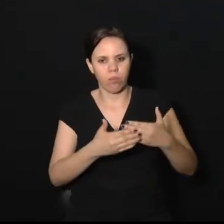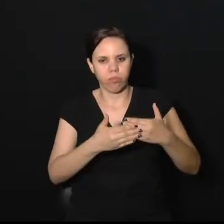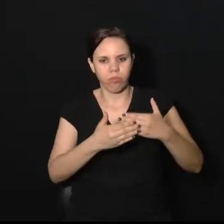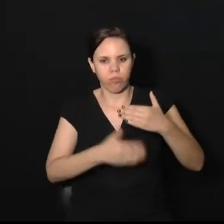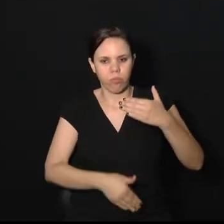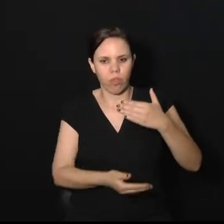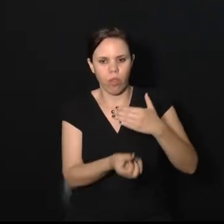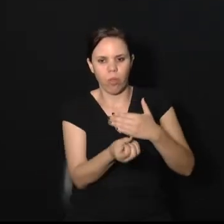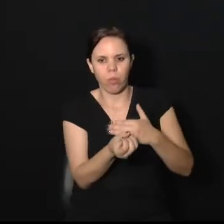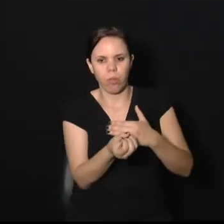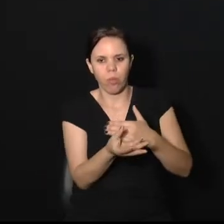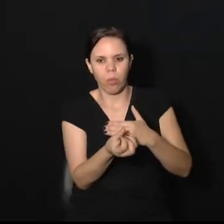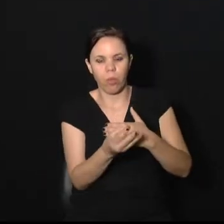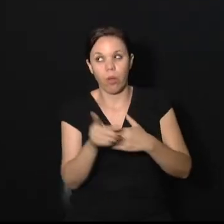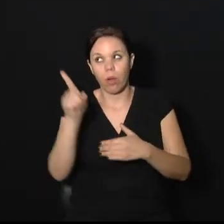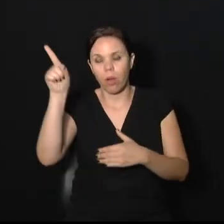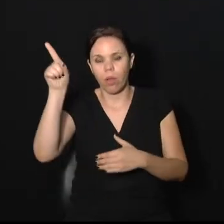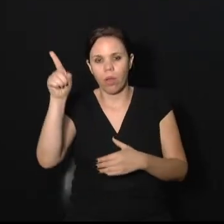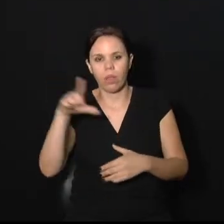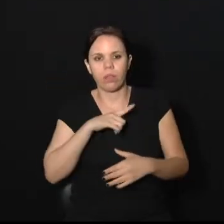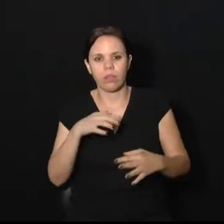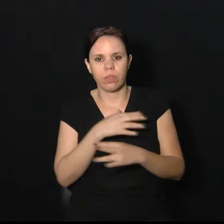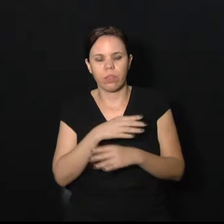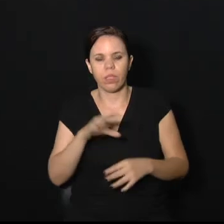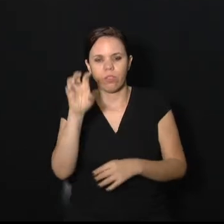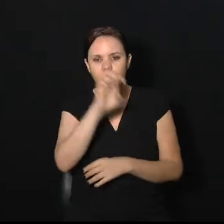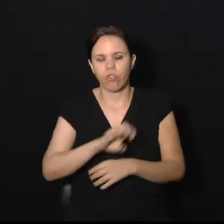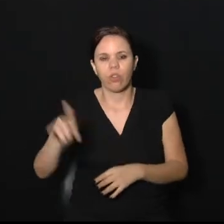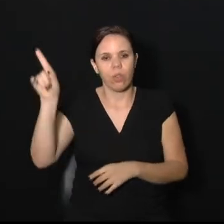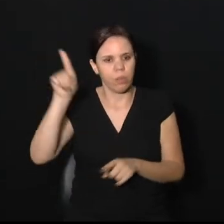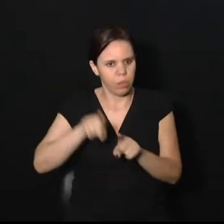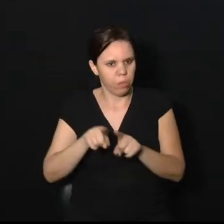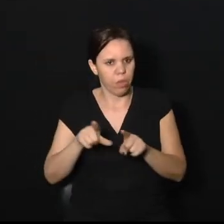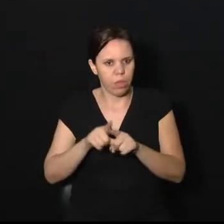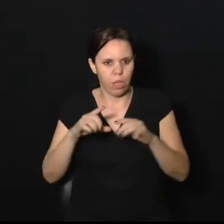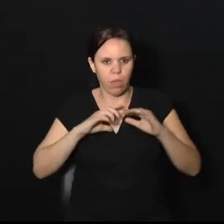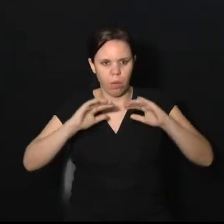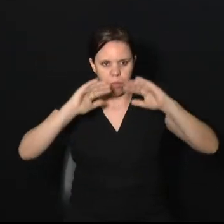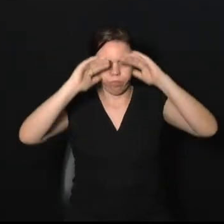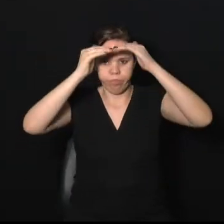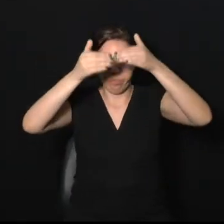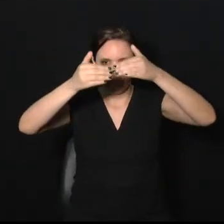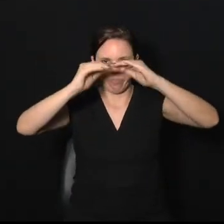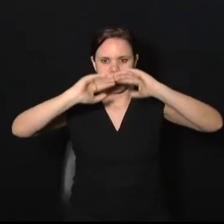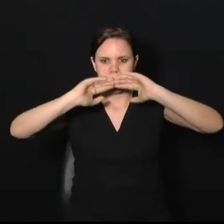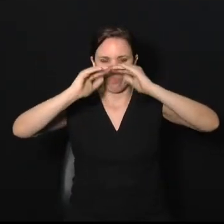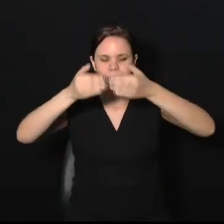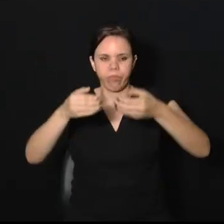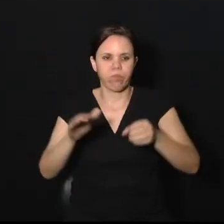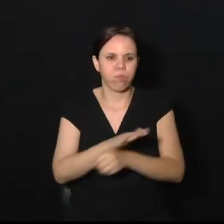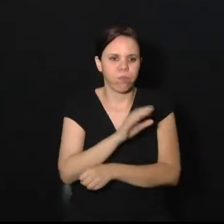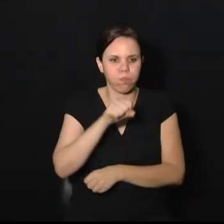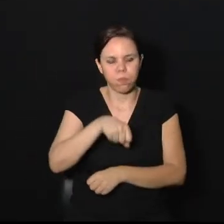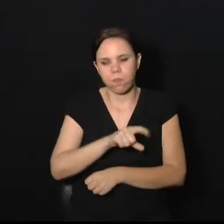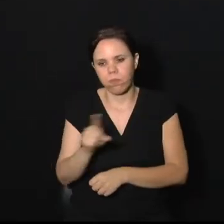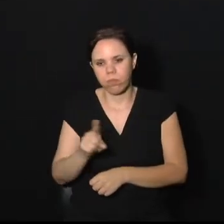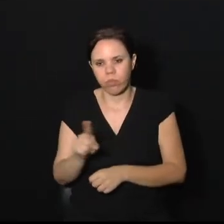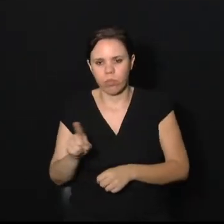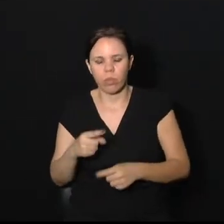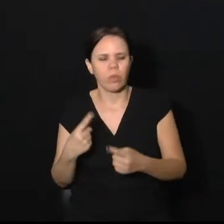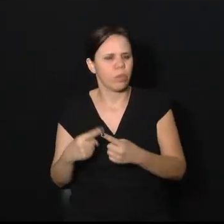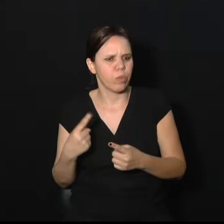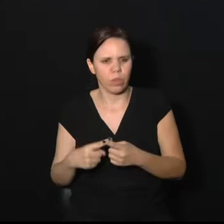muitas cidades hoje já na Europa, elas têm um sensor ali em cima que mostra, que mede se a lata de lixo está cheia ou não. O porquê